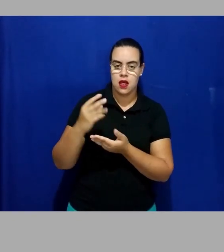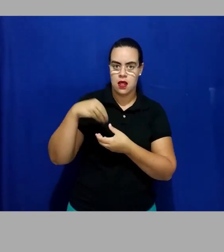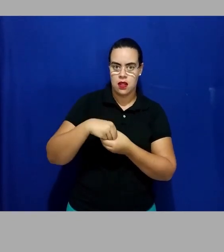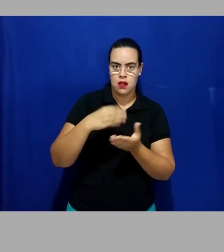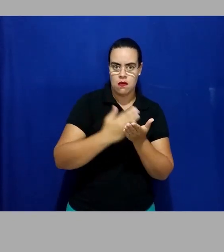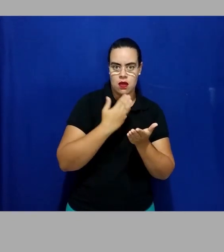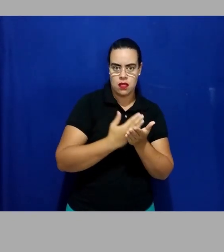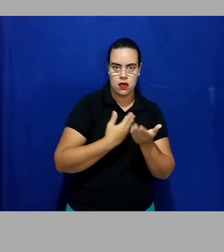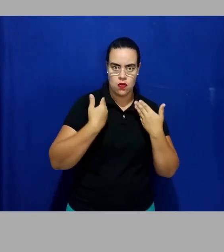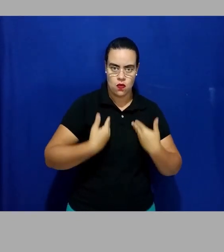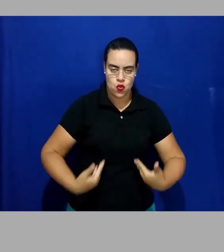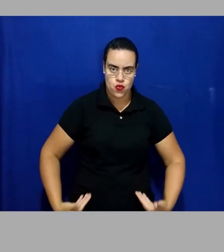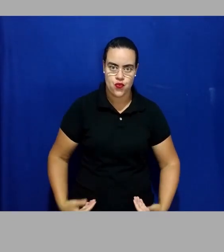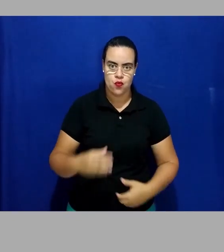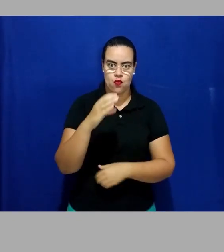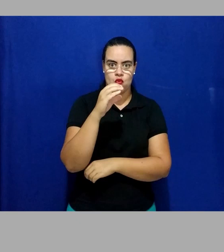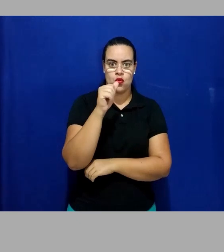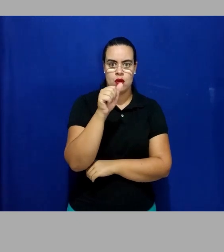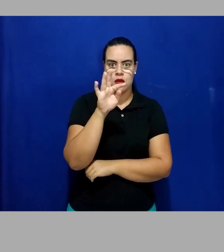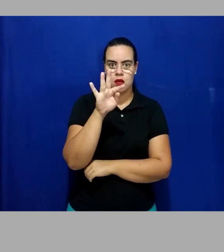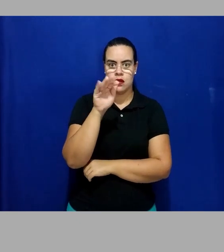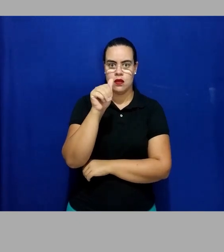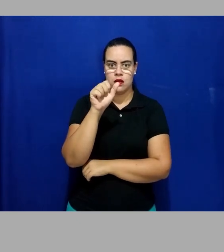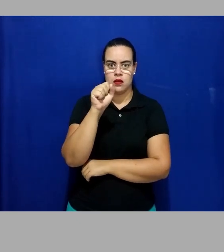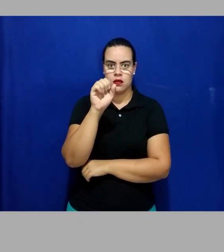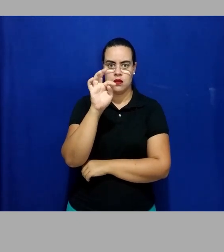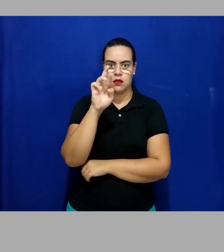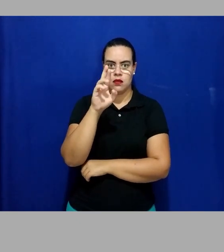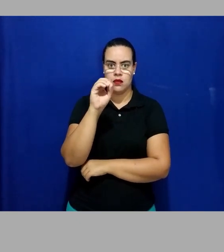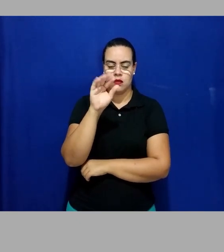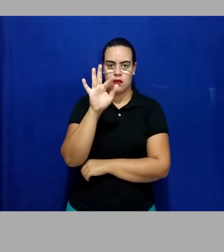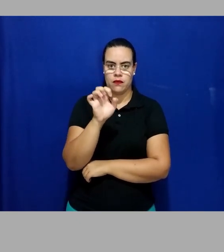Essa série faz parte do caderno Corpo Catástrofe.